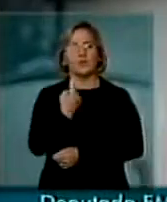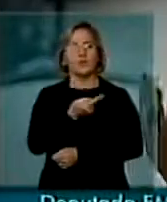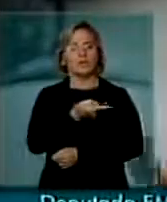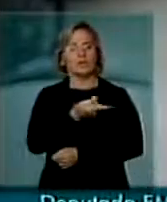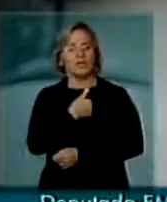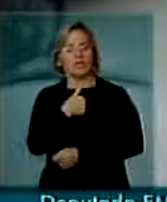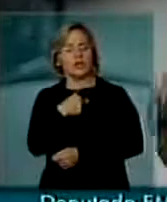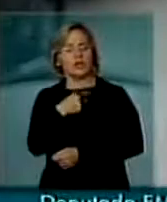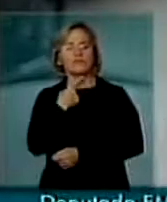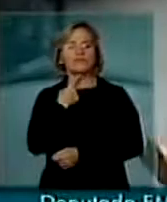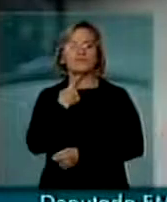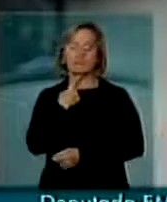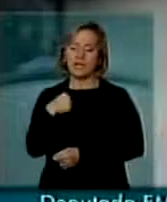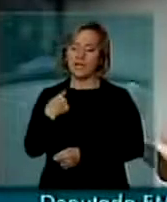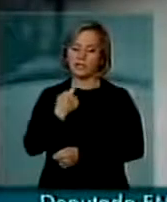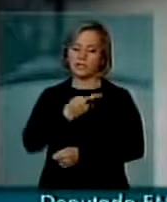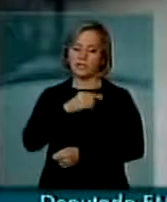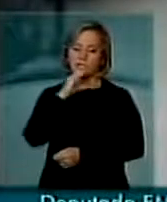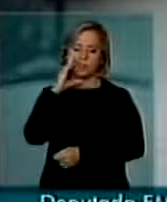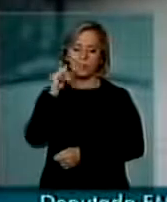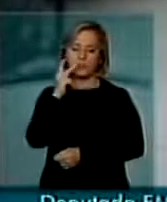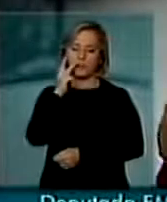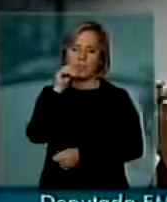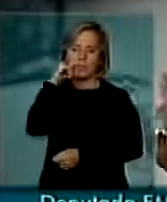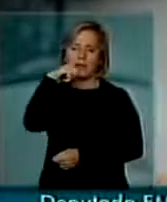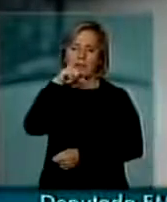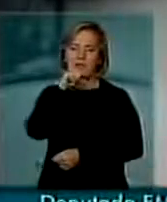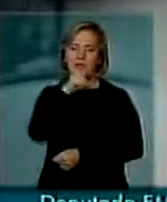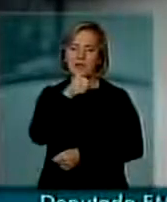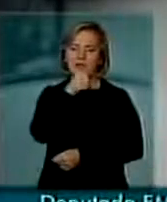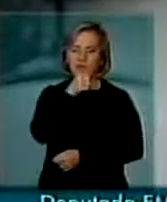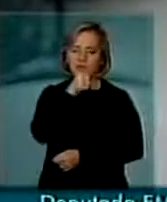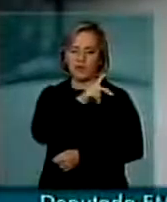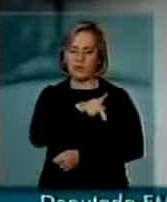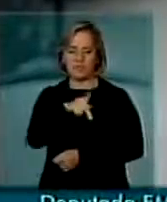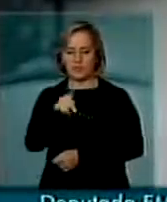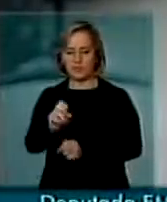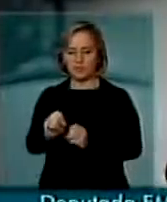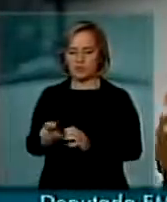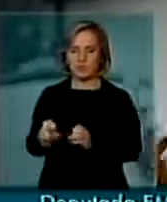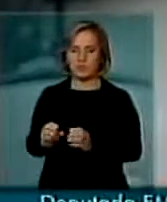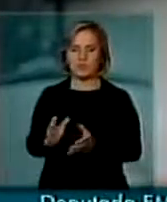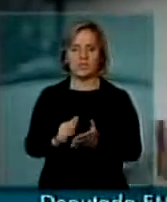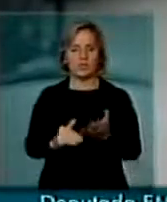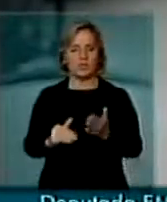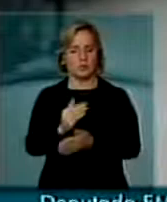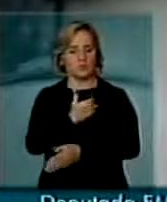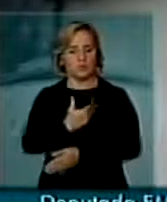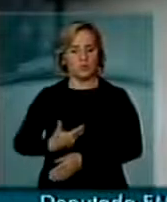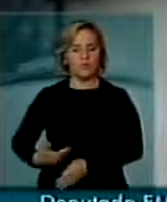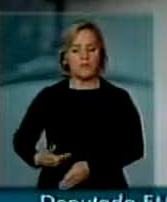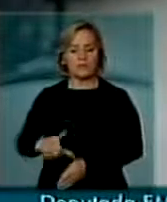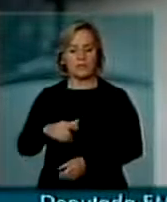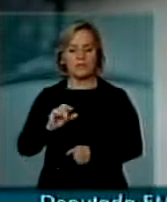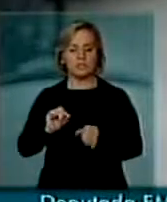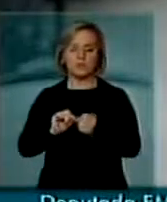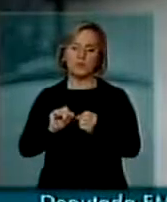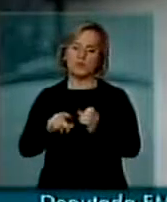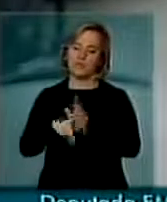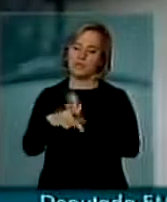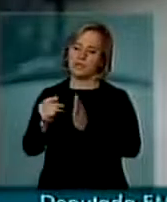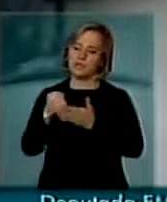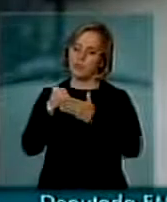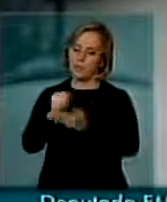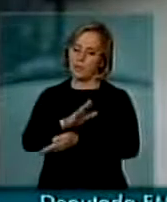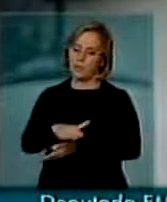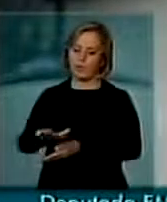que nós adultos, pais, mães, avós, professores, educadores, governantes estamos fazendo para as crianças